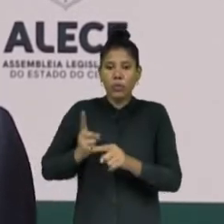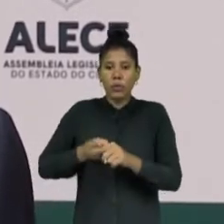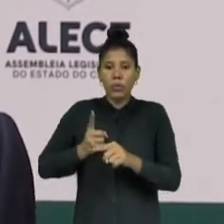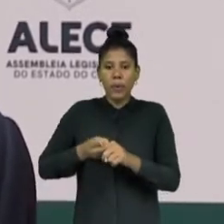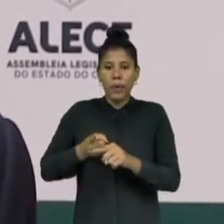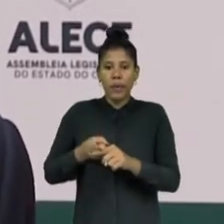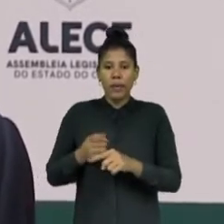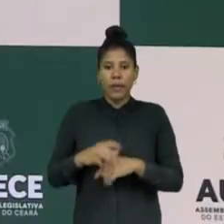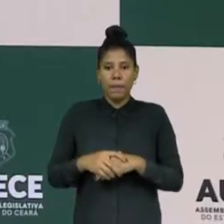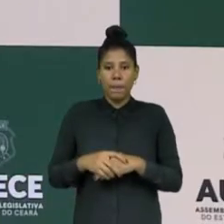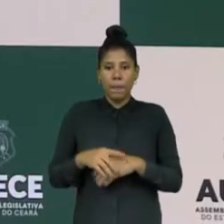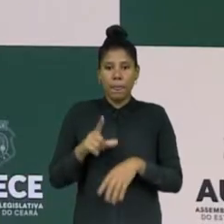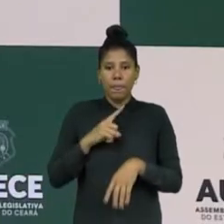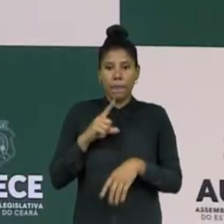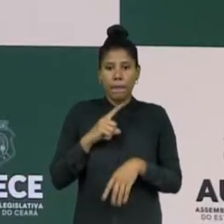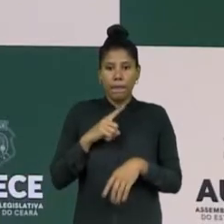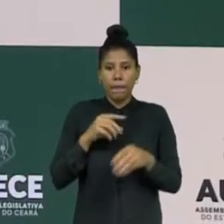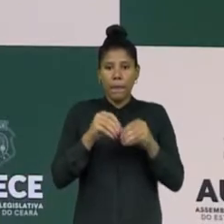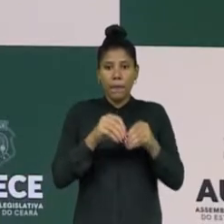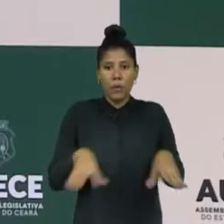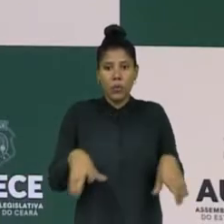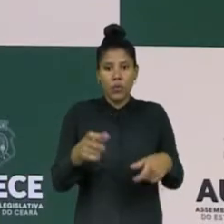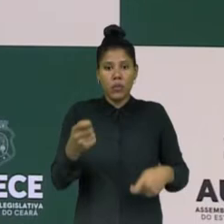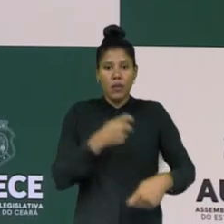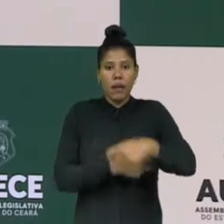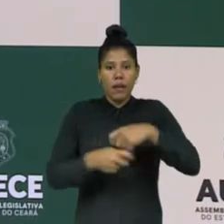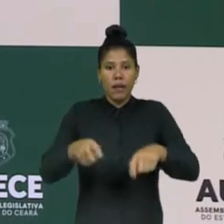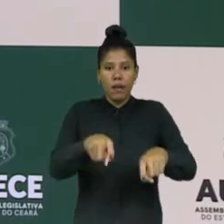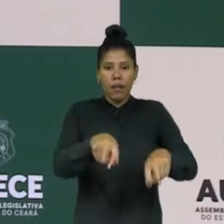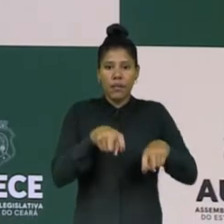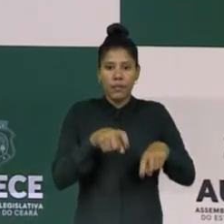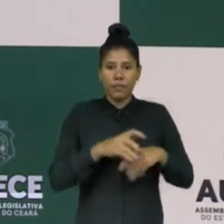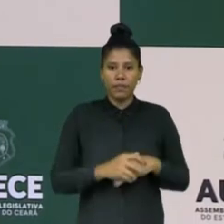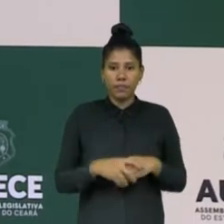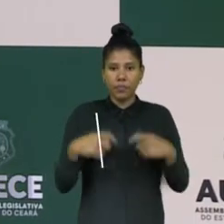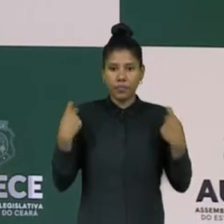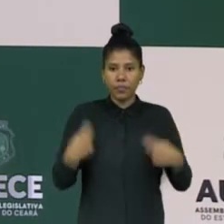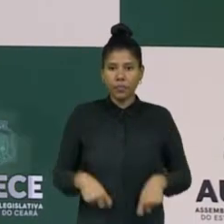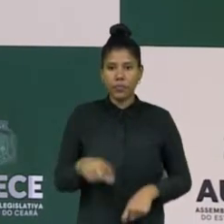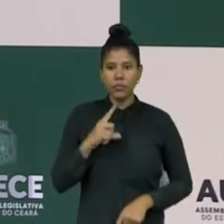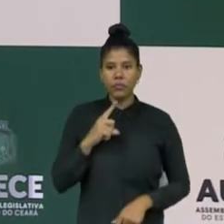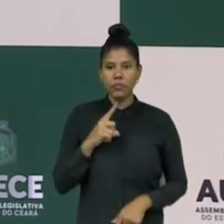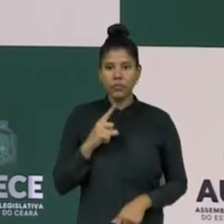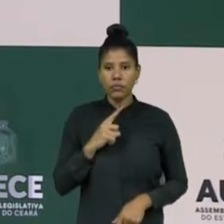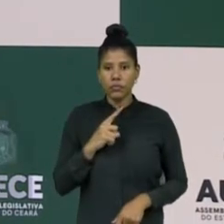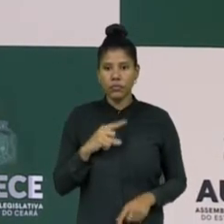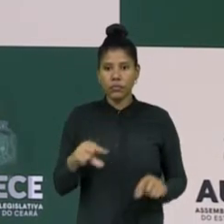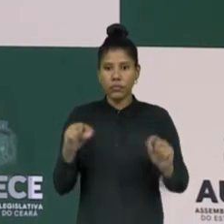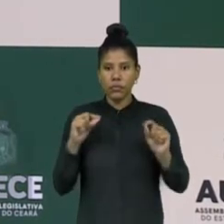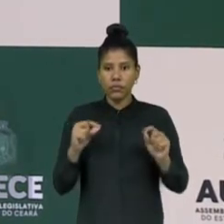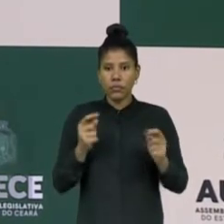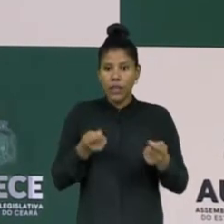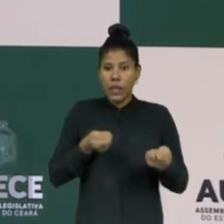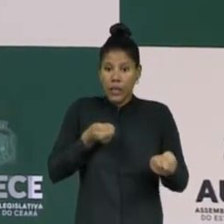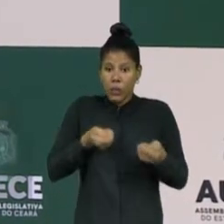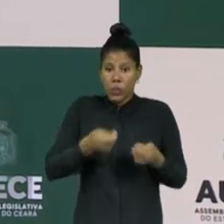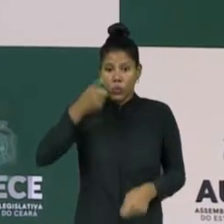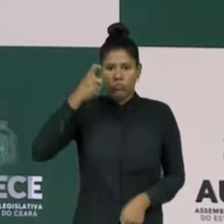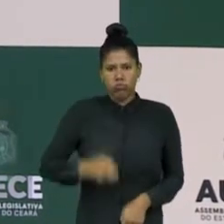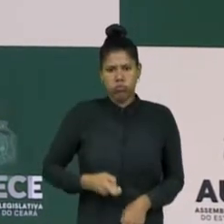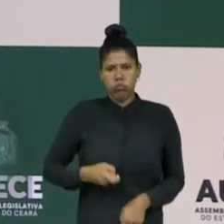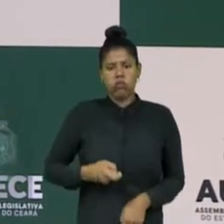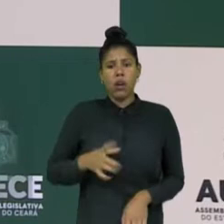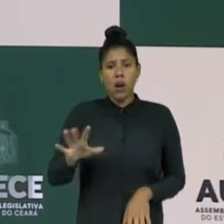o agronegócio. Eu comungo que haja um controle bem mais rígido. O Brasil